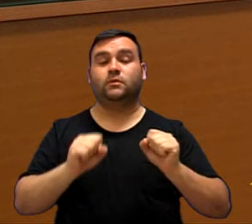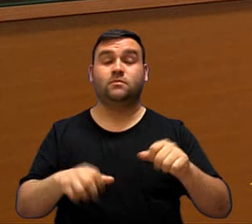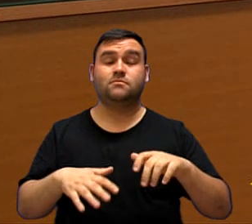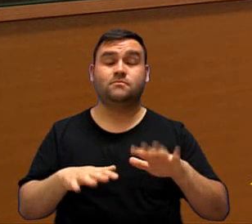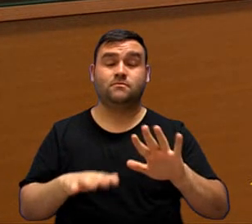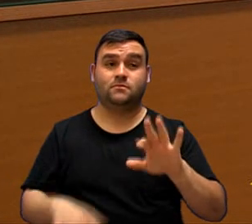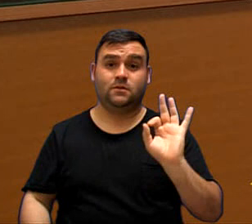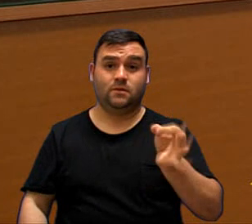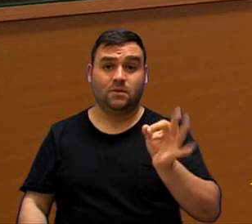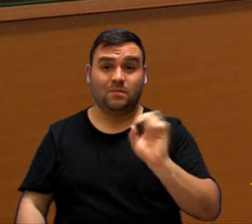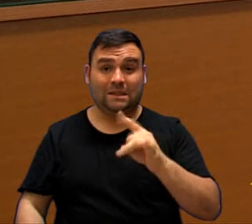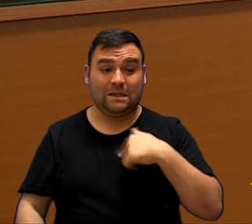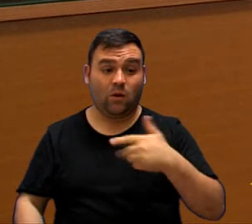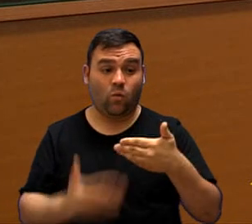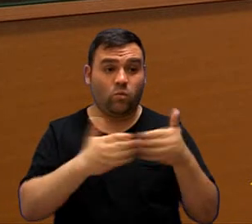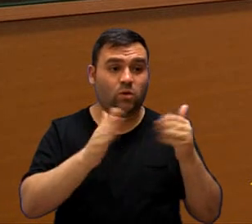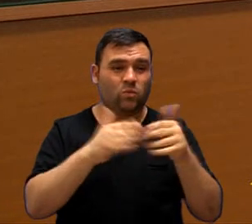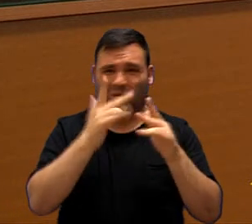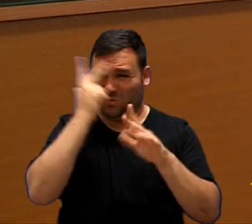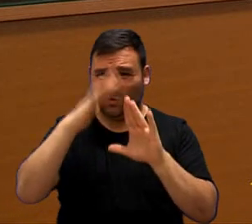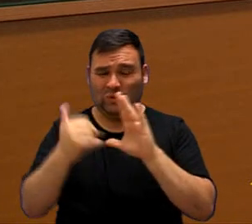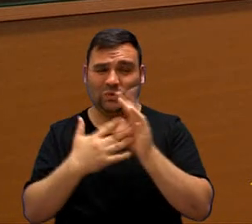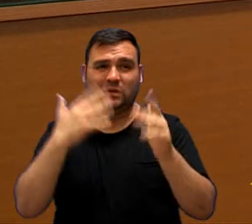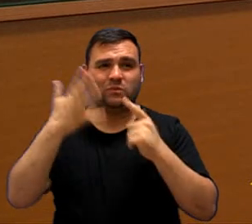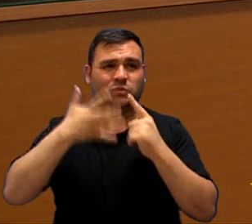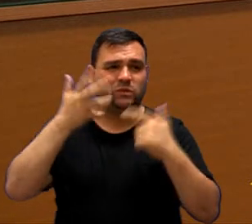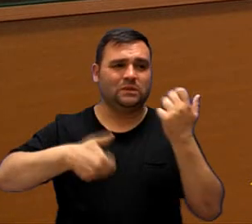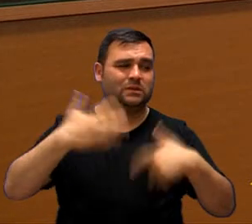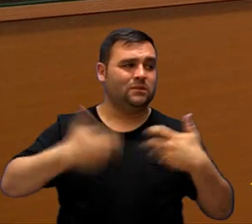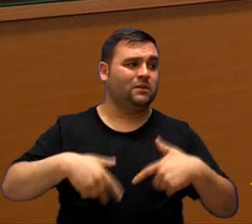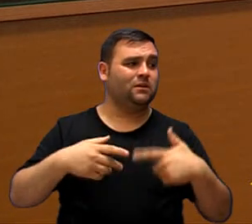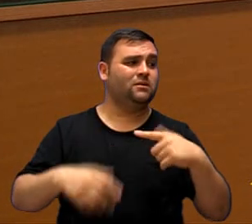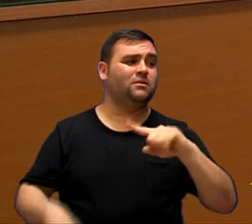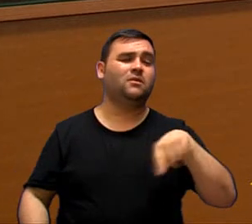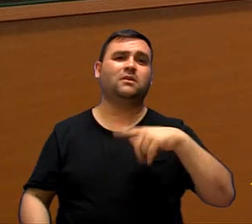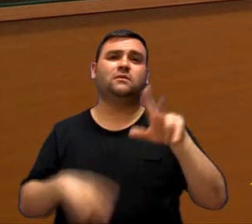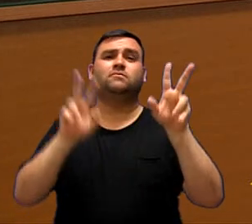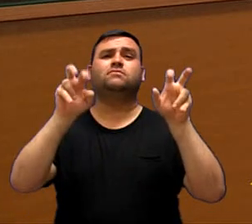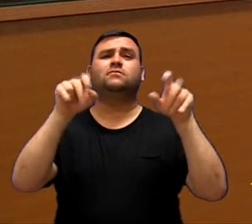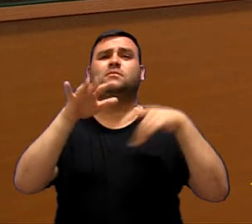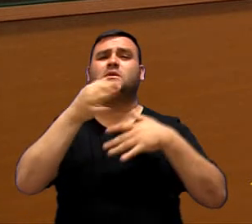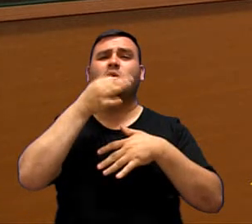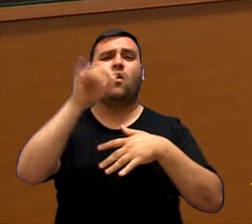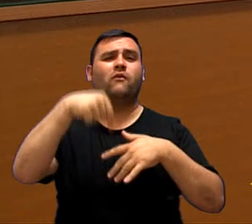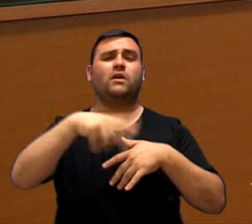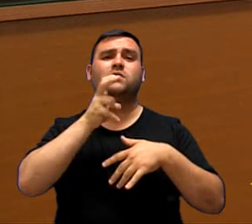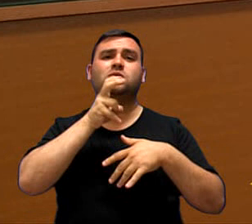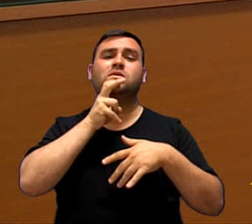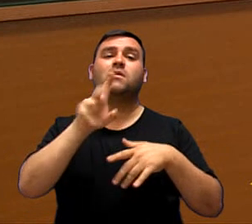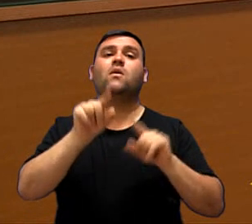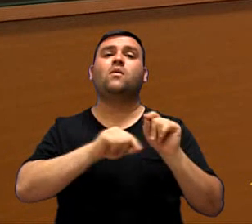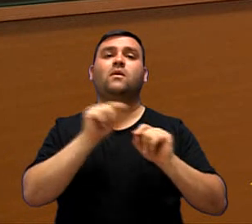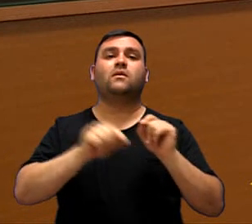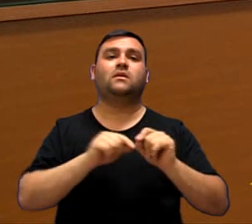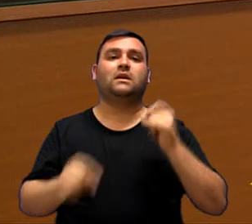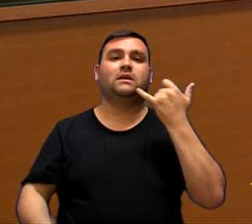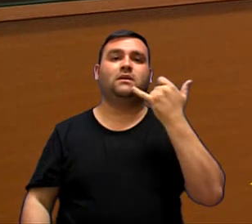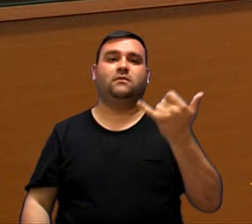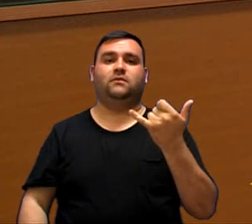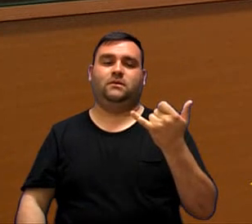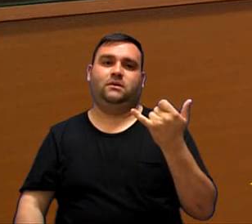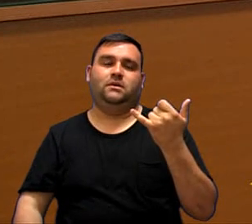Mas aí, se eu começar a abrir para todas as pessoas falarem antes da ordem... Nós temos um assunto terrível em Sorocaba que se chama